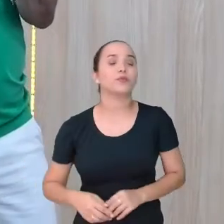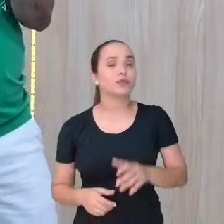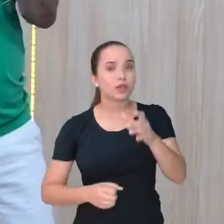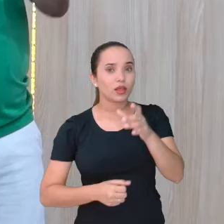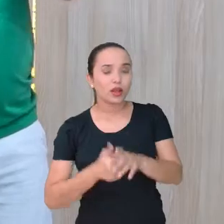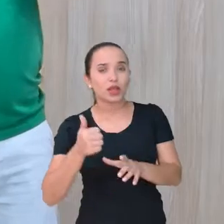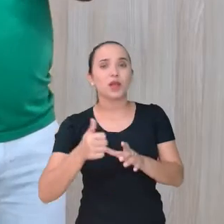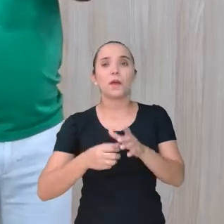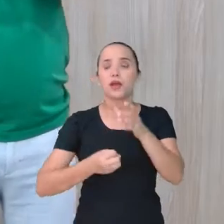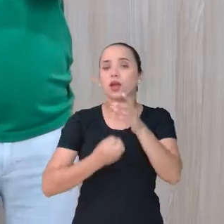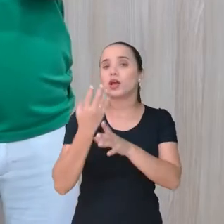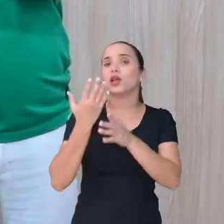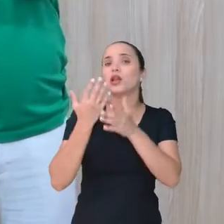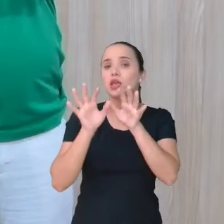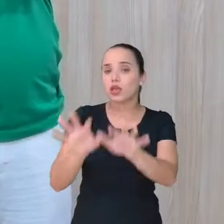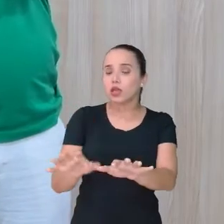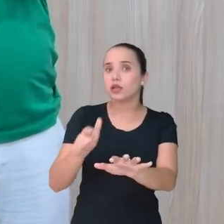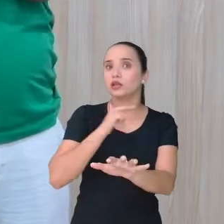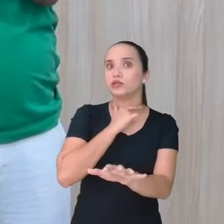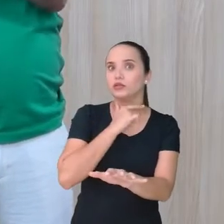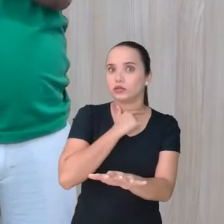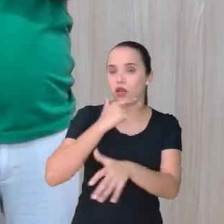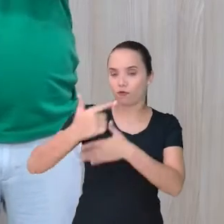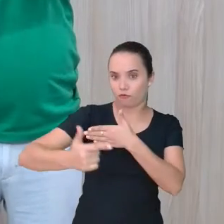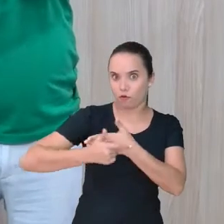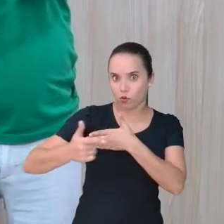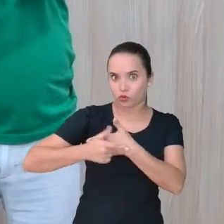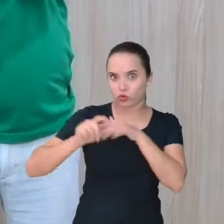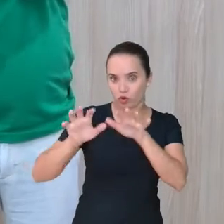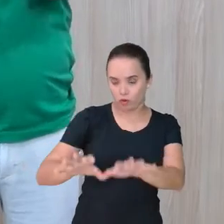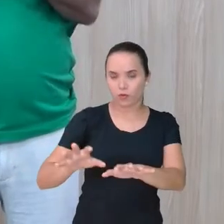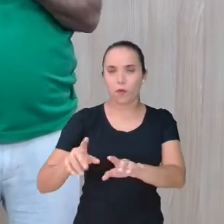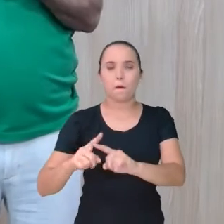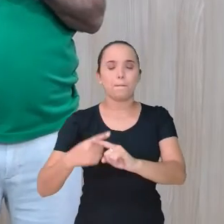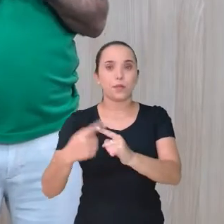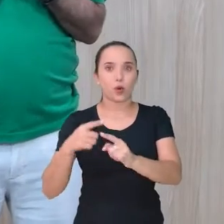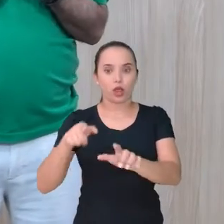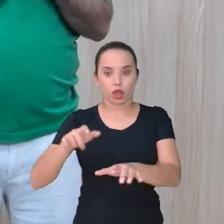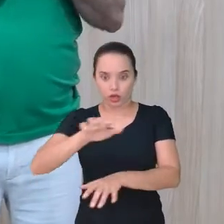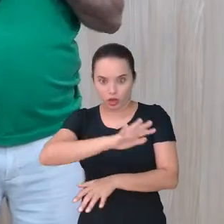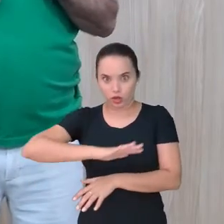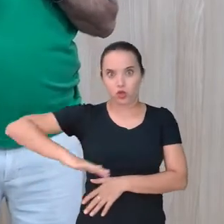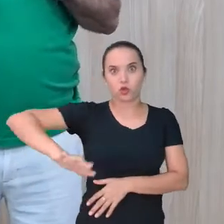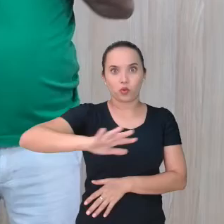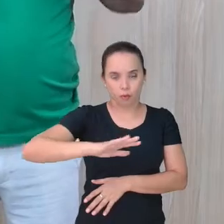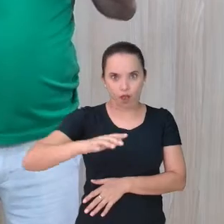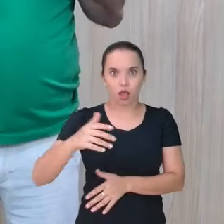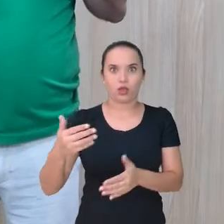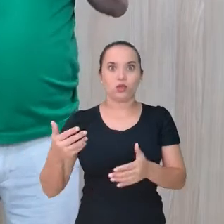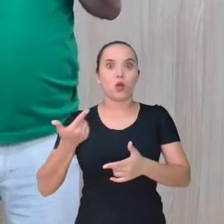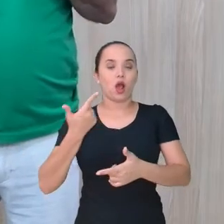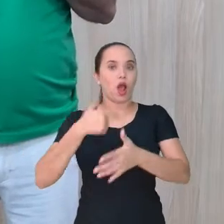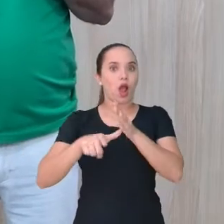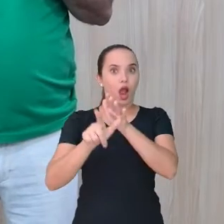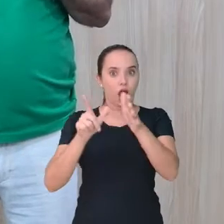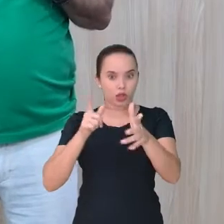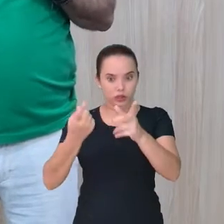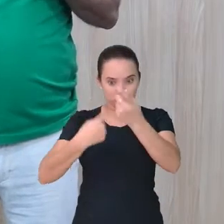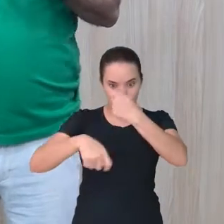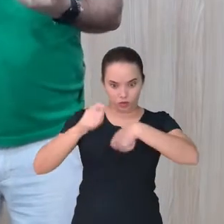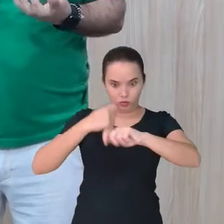do paço. Então, é como se aquela terra ela deixa de ser administrada e